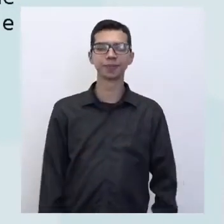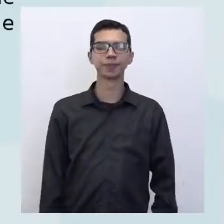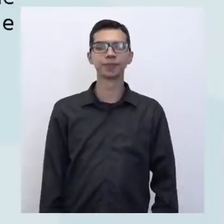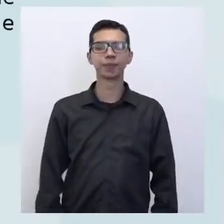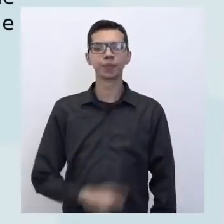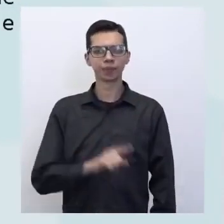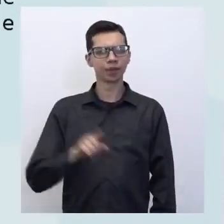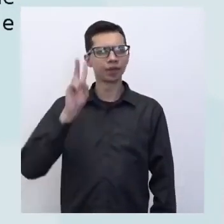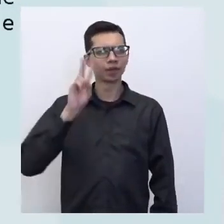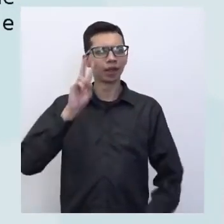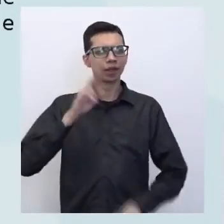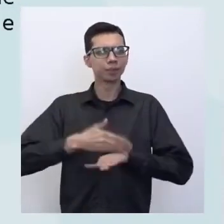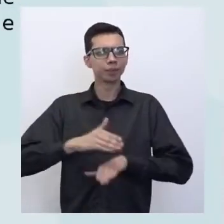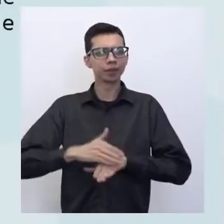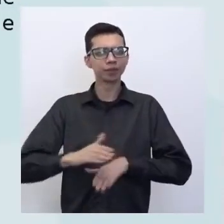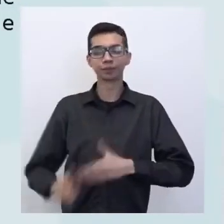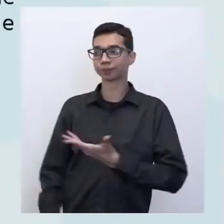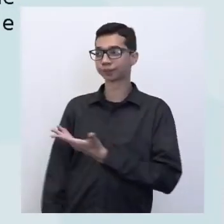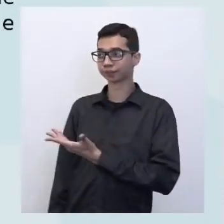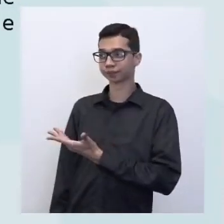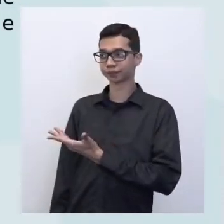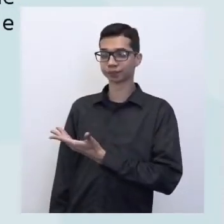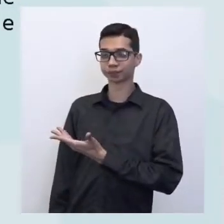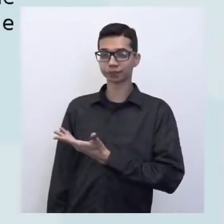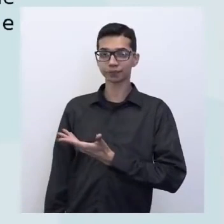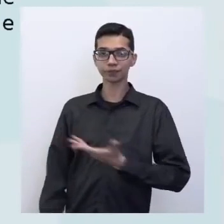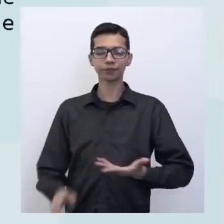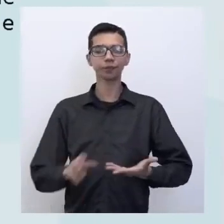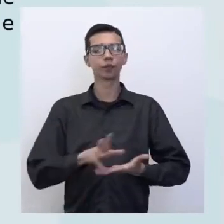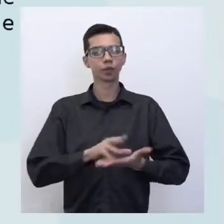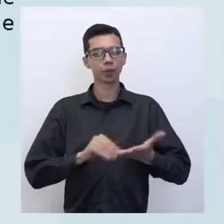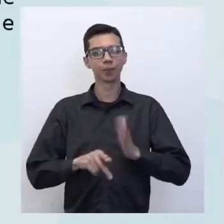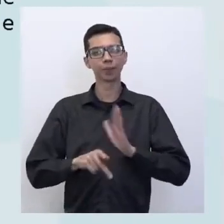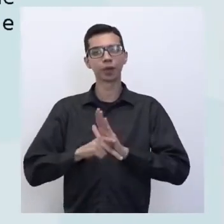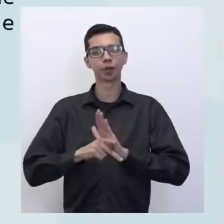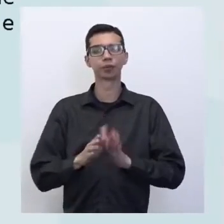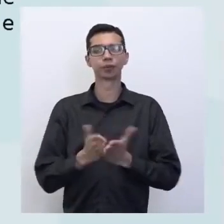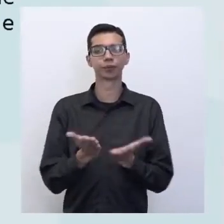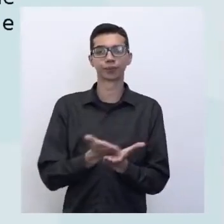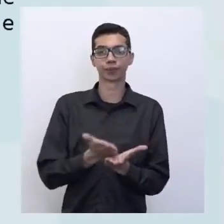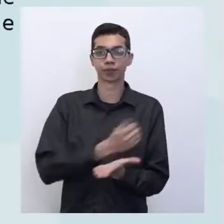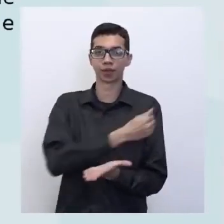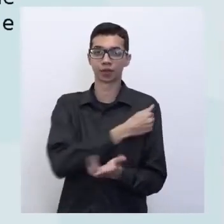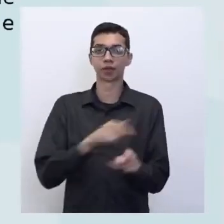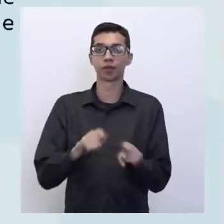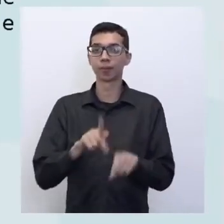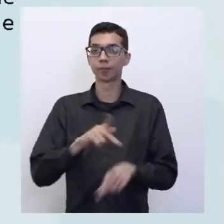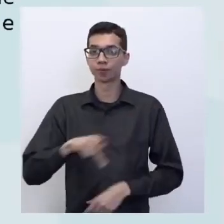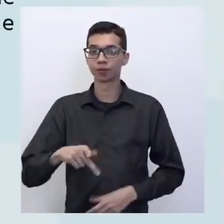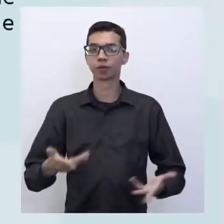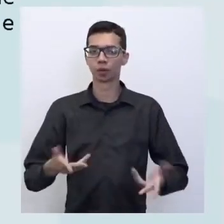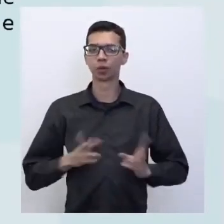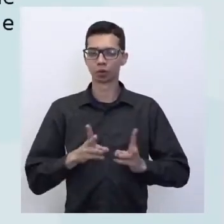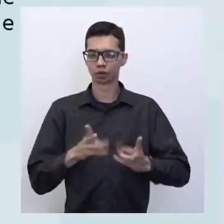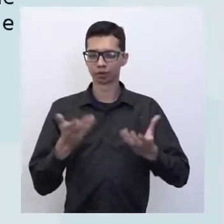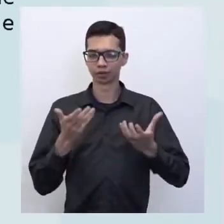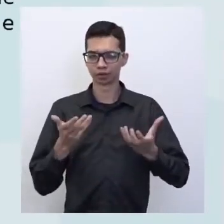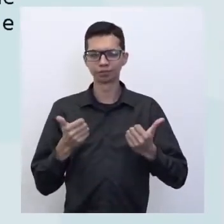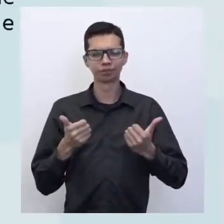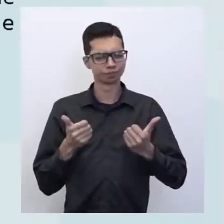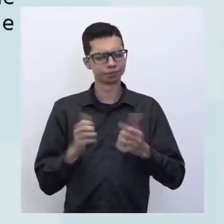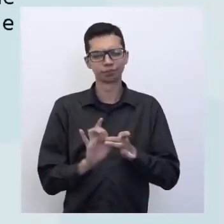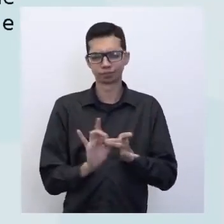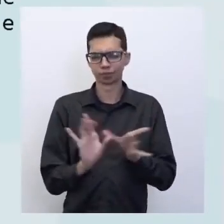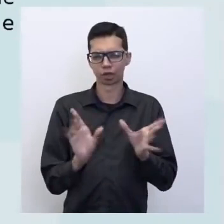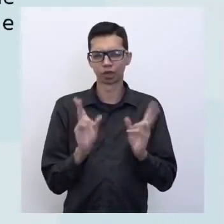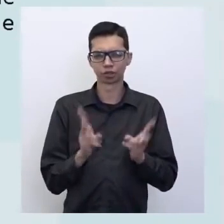esta habilidade é um recorte do caderno do aluno e do professor, então querendo dar continuidade a gente pode, tá? E o que eu sempre